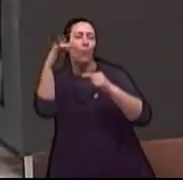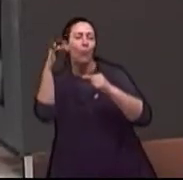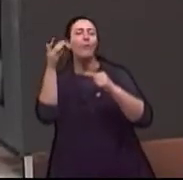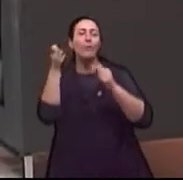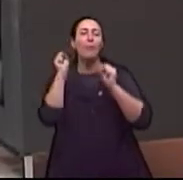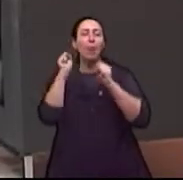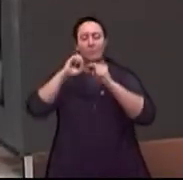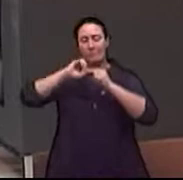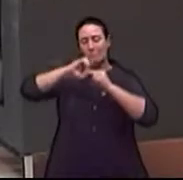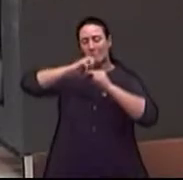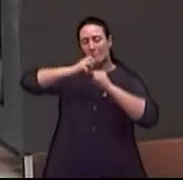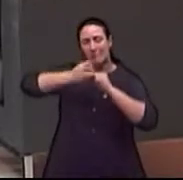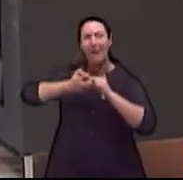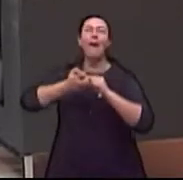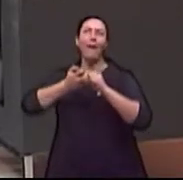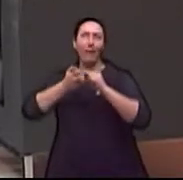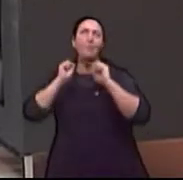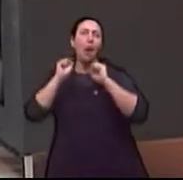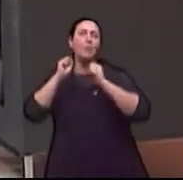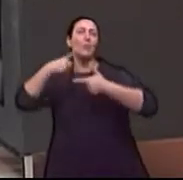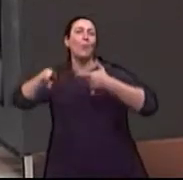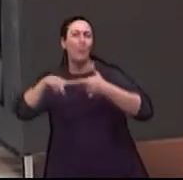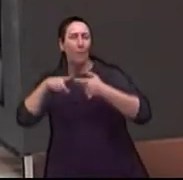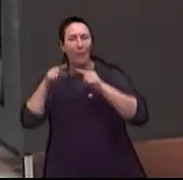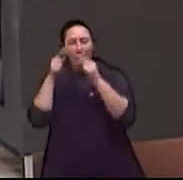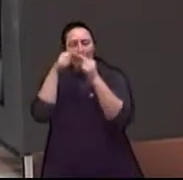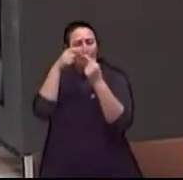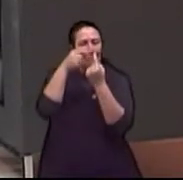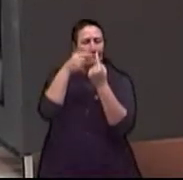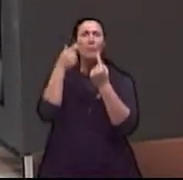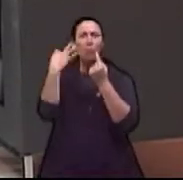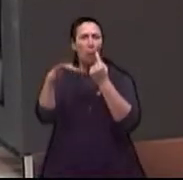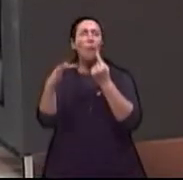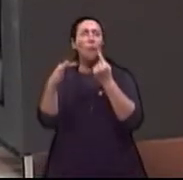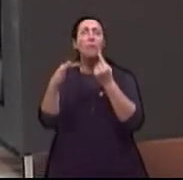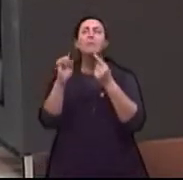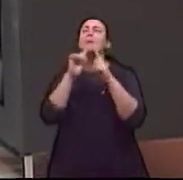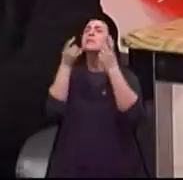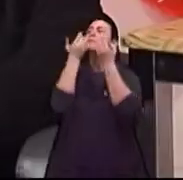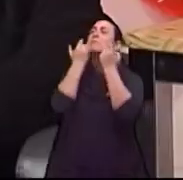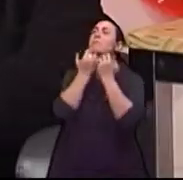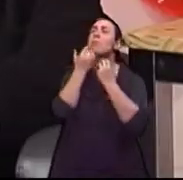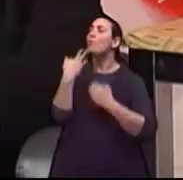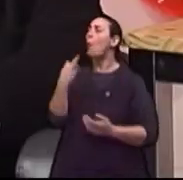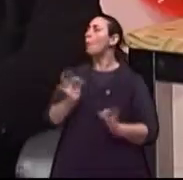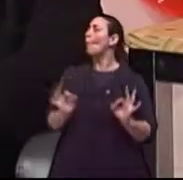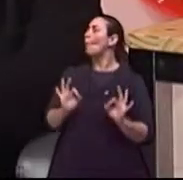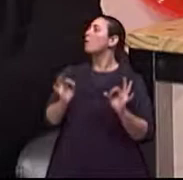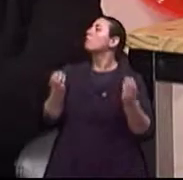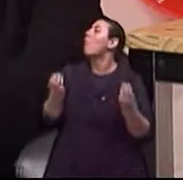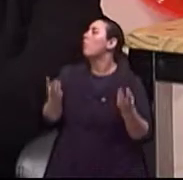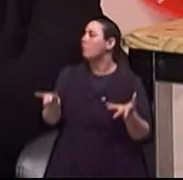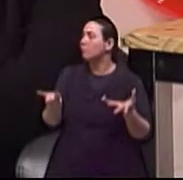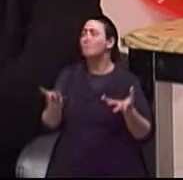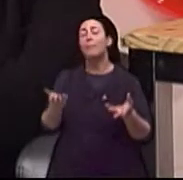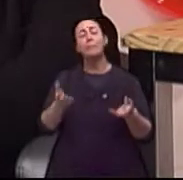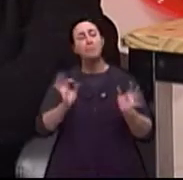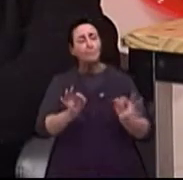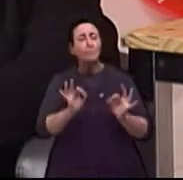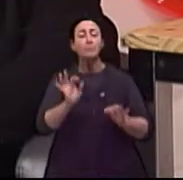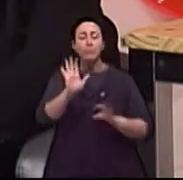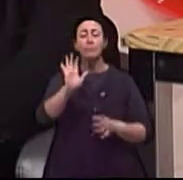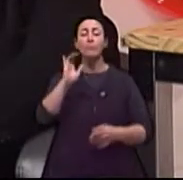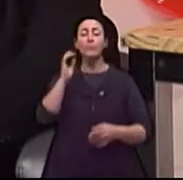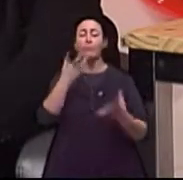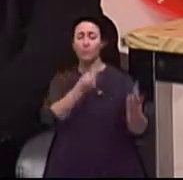em volta já se fica preocupado exatamente então não tendo a dor quais os sintomas não tendo a dor de novo são lesões que